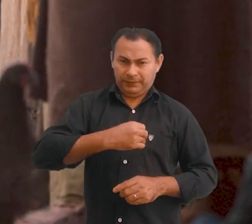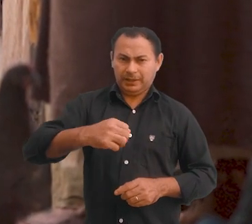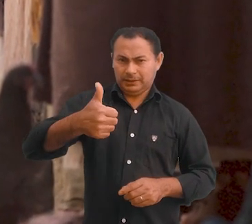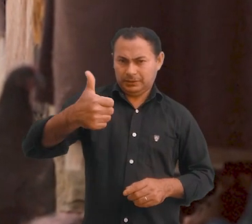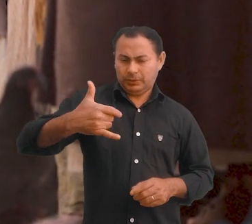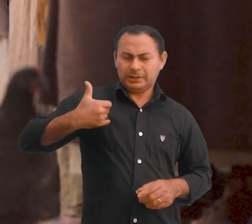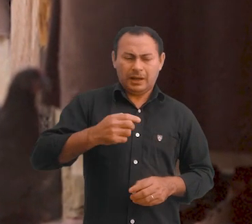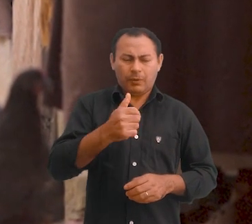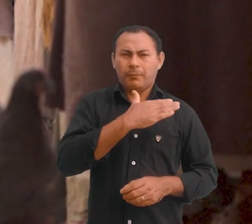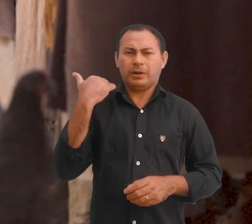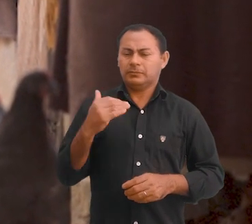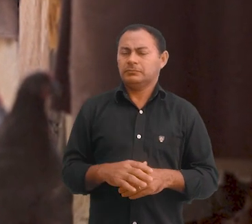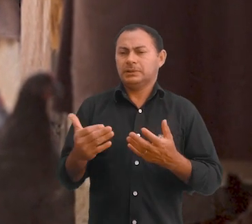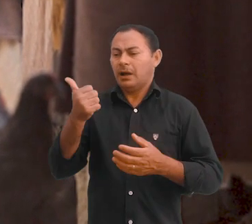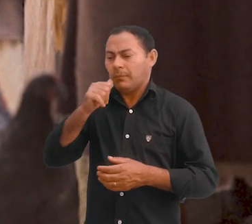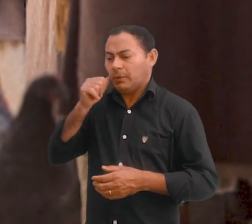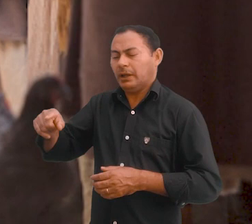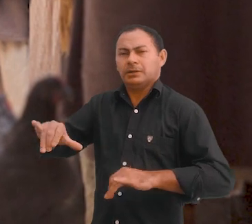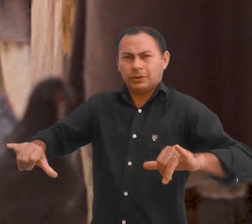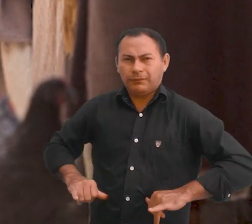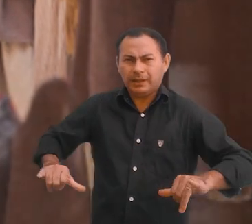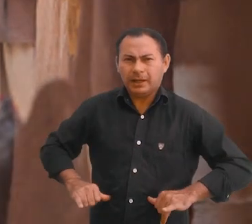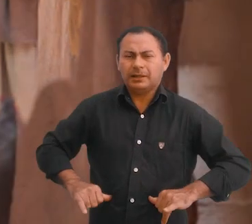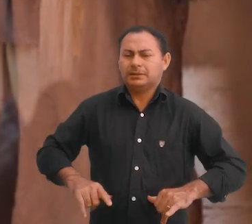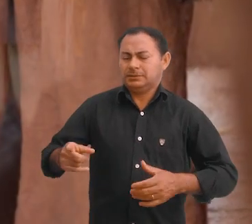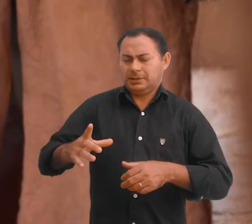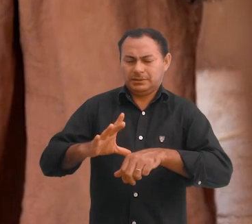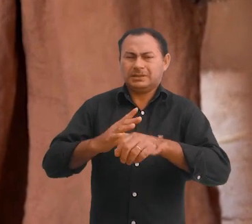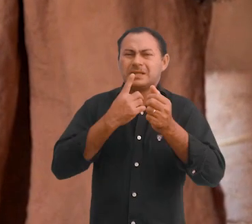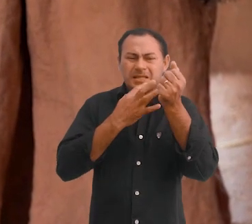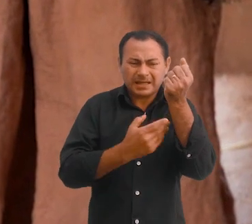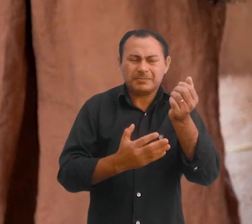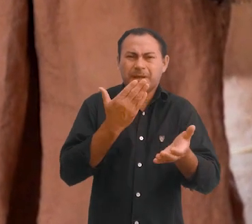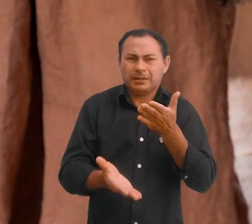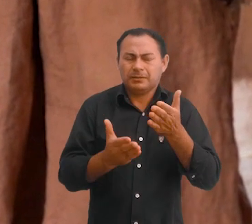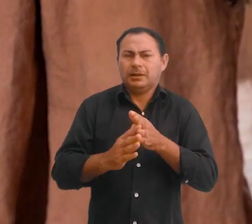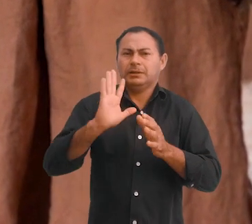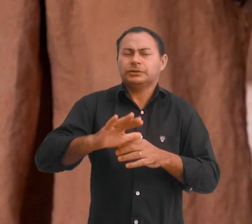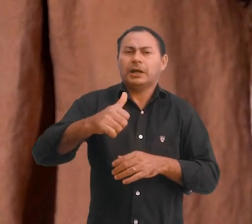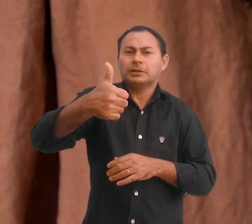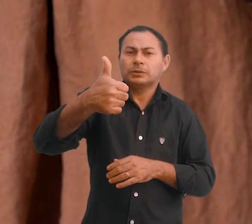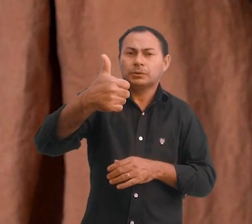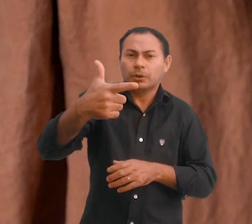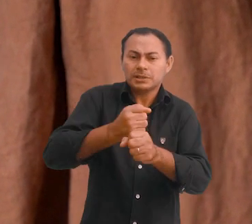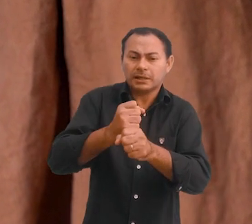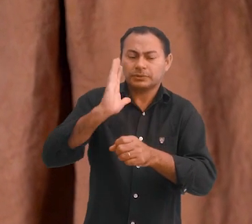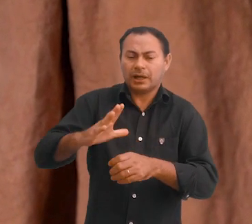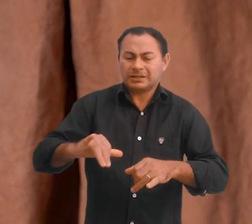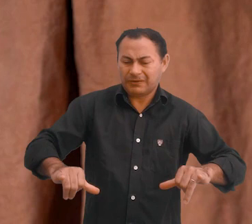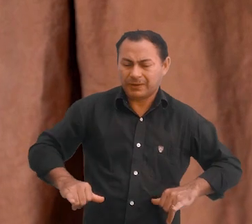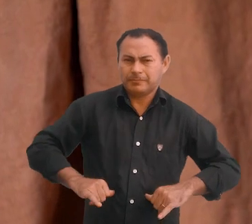filha de 12 anos estava à beira da morte, e esta mulher que sofria desta hemorragia fazia já 12